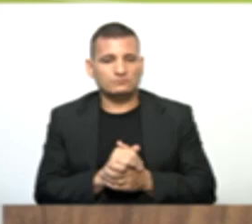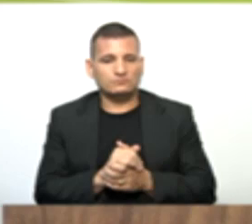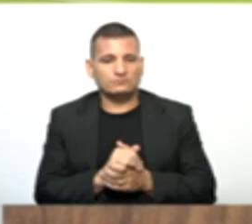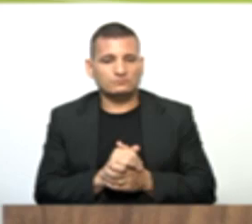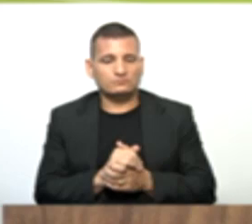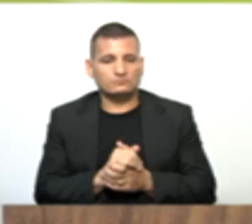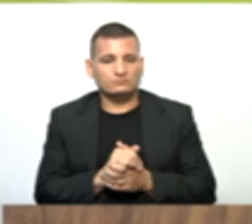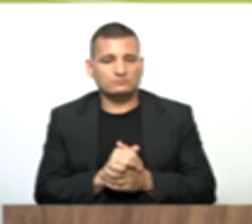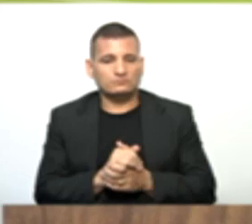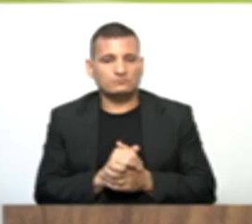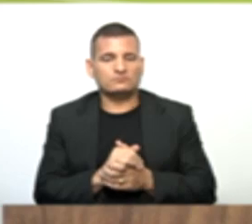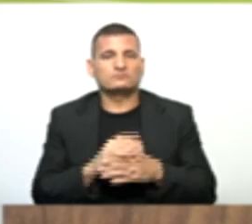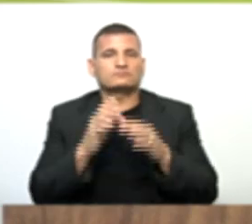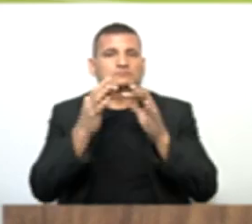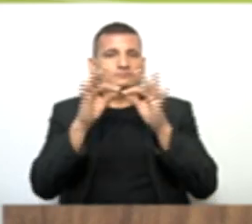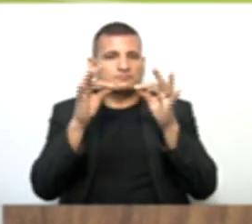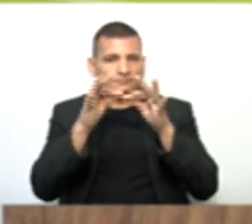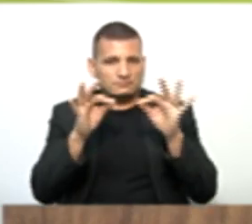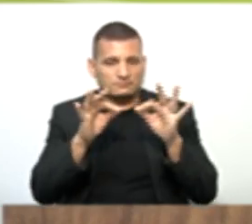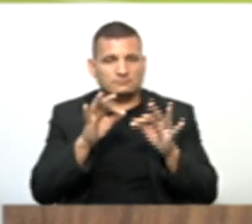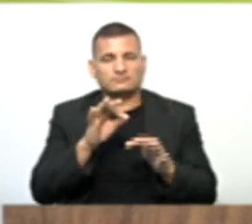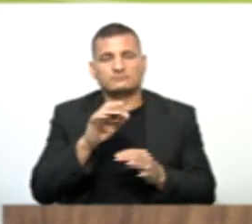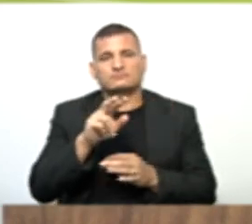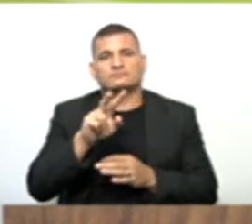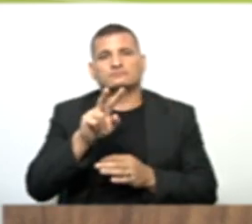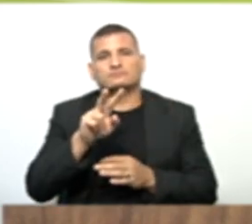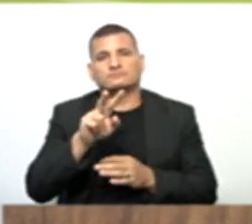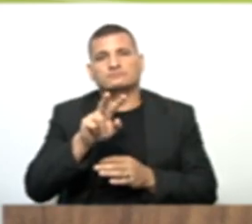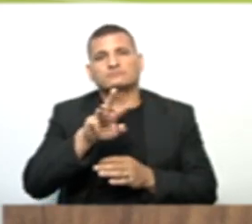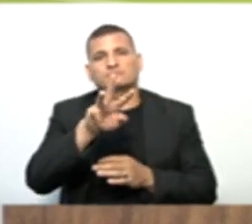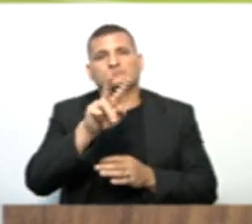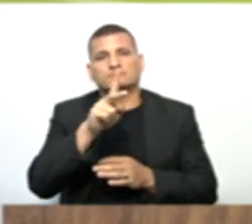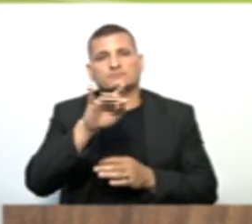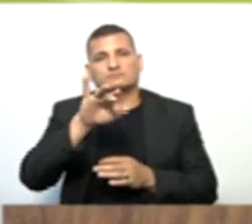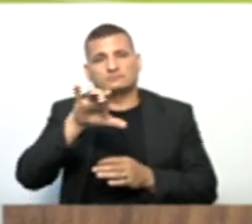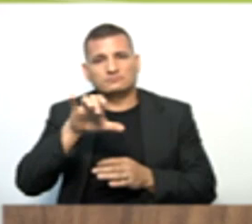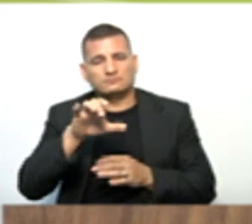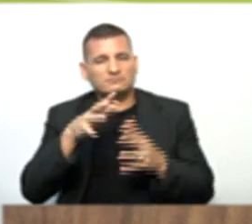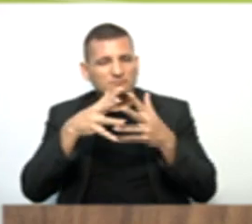A sintaxe do while foi muito confundida com a sintaxe do for.